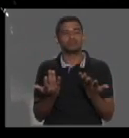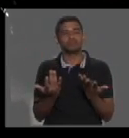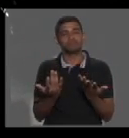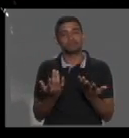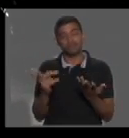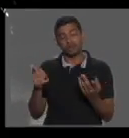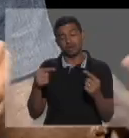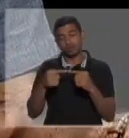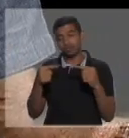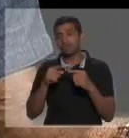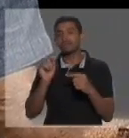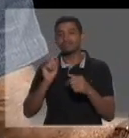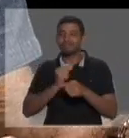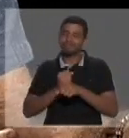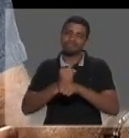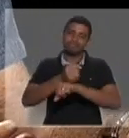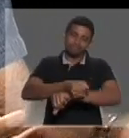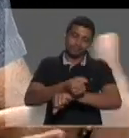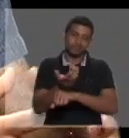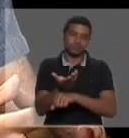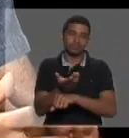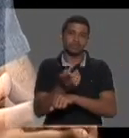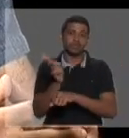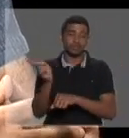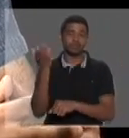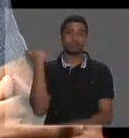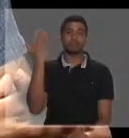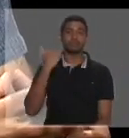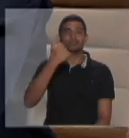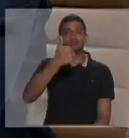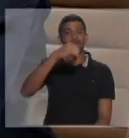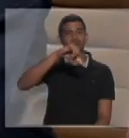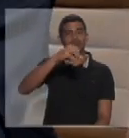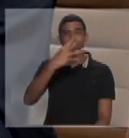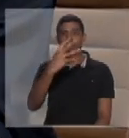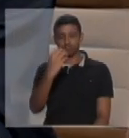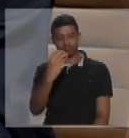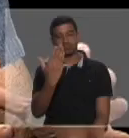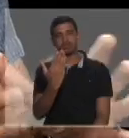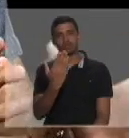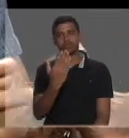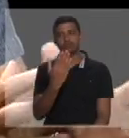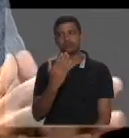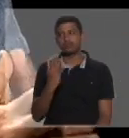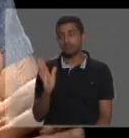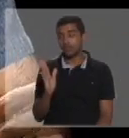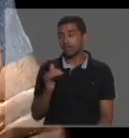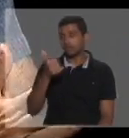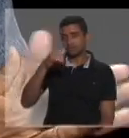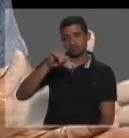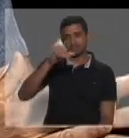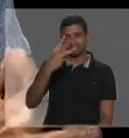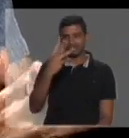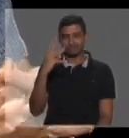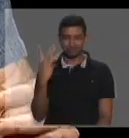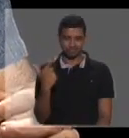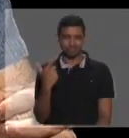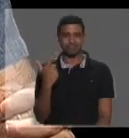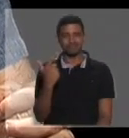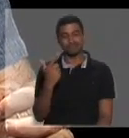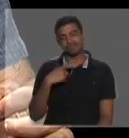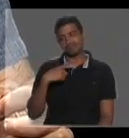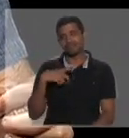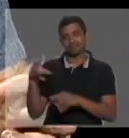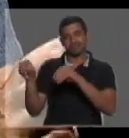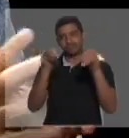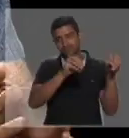nome que a gente pode dar isso é escravidão. Né? Isso, então, em 1930. E se você... em 1932 que